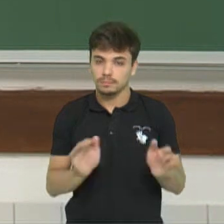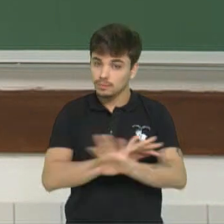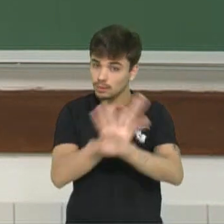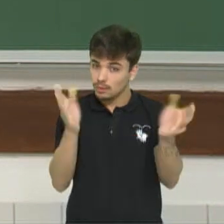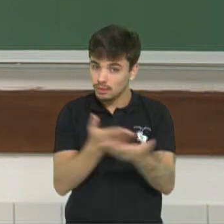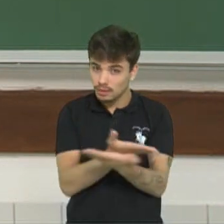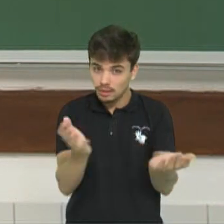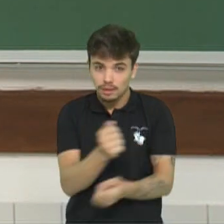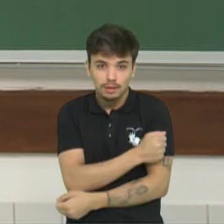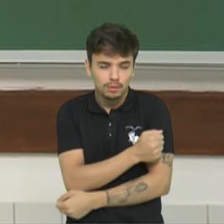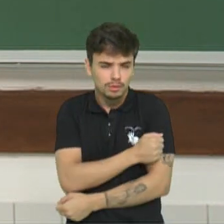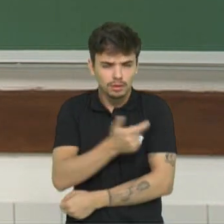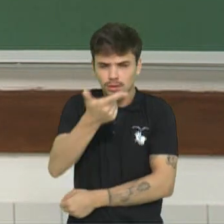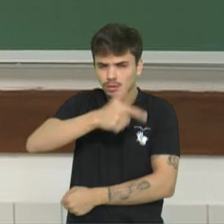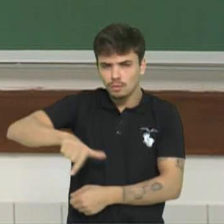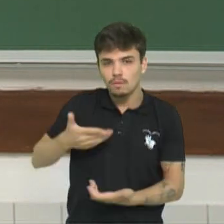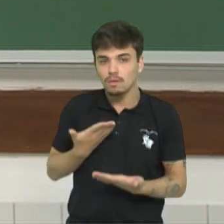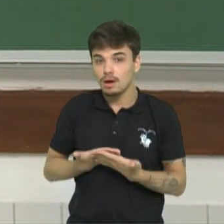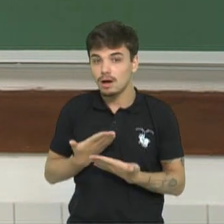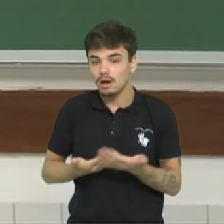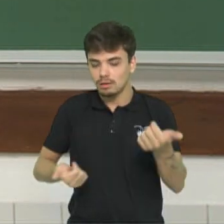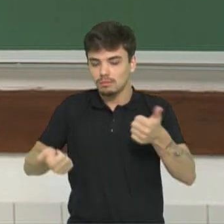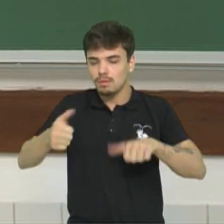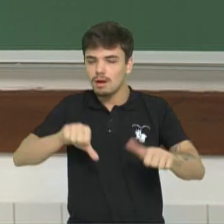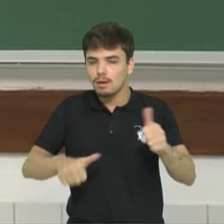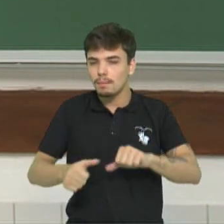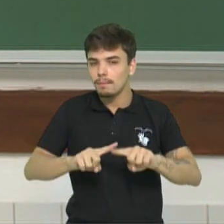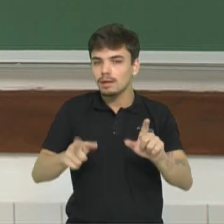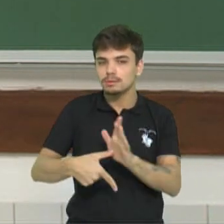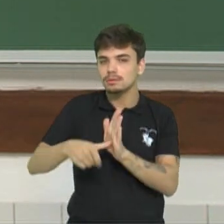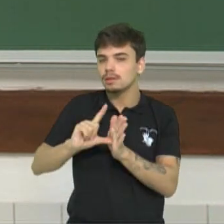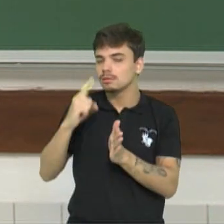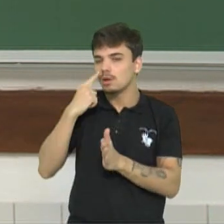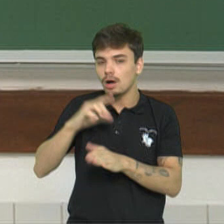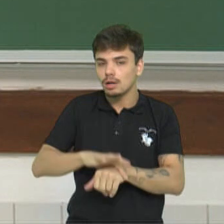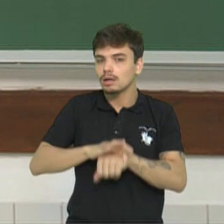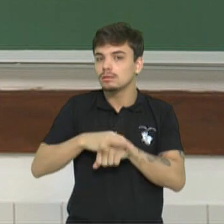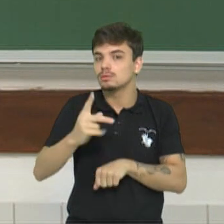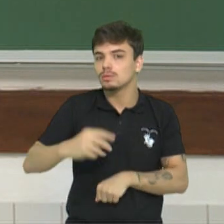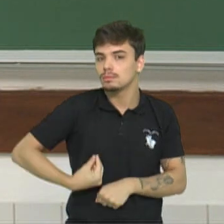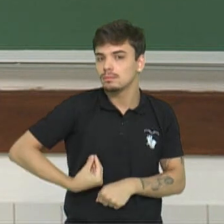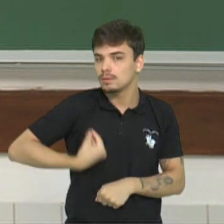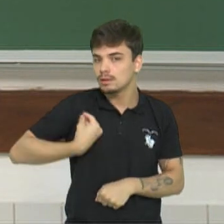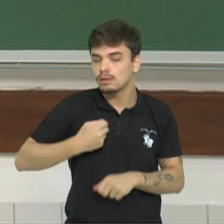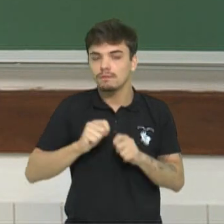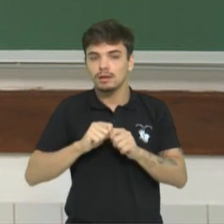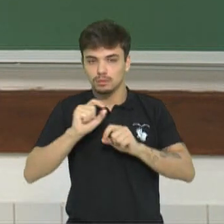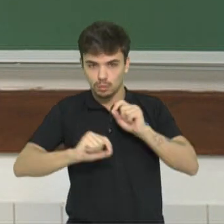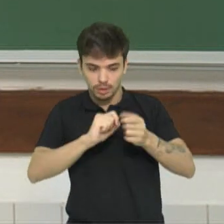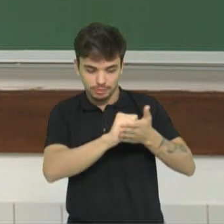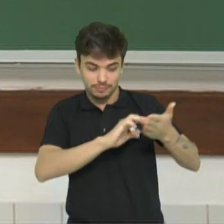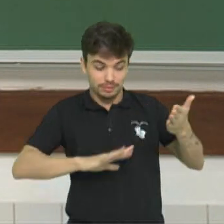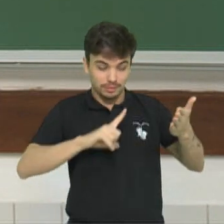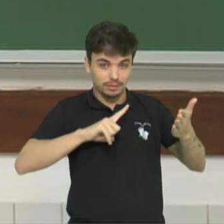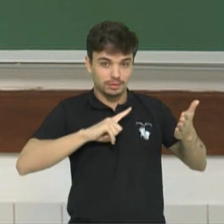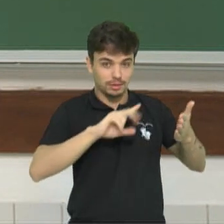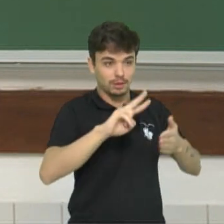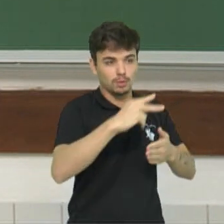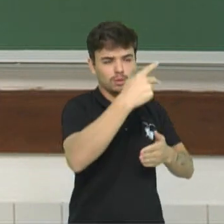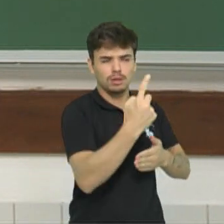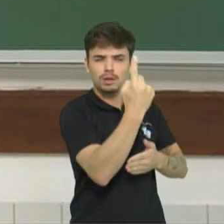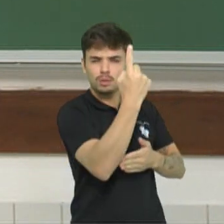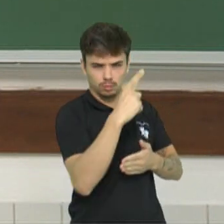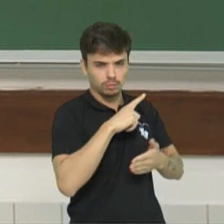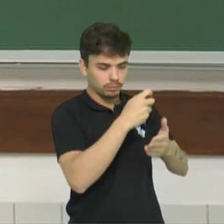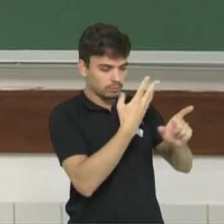Olá, alunos! Vamos para mais uma aula de Química. Mas antes, para garantir a sua presença, faça a tarefa que está no primeiro link lá